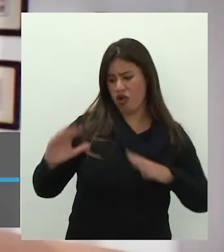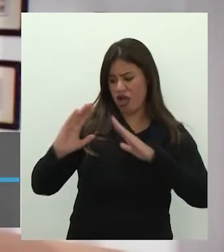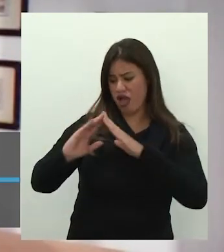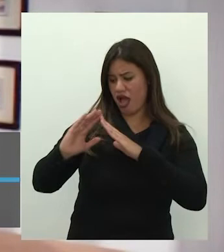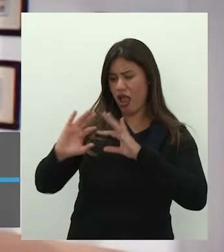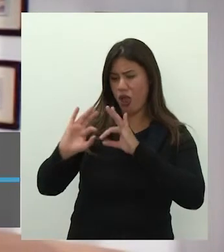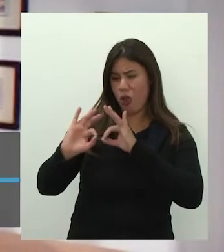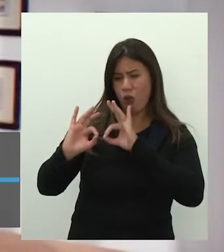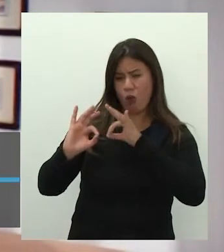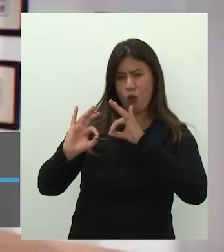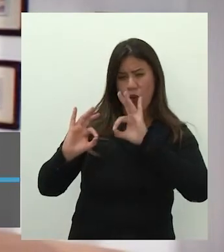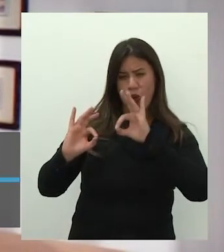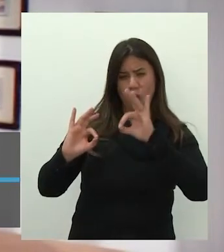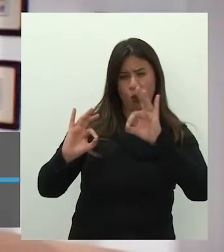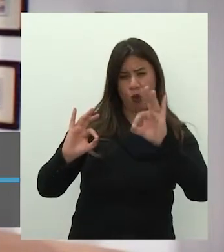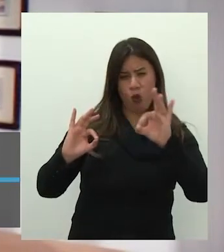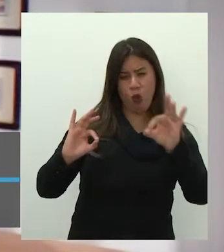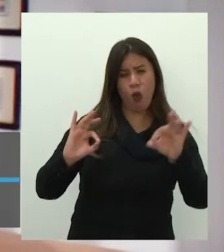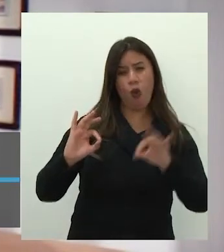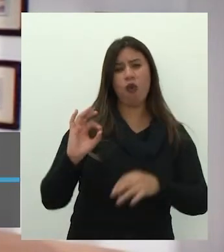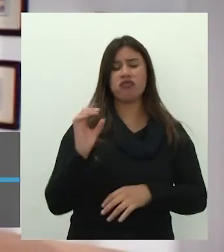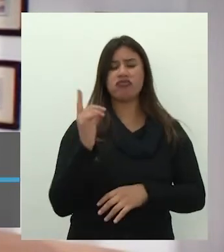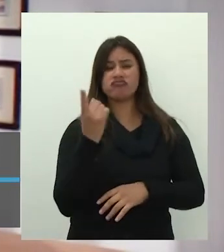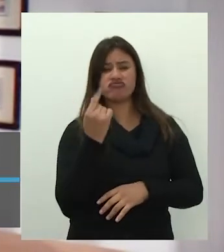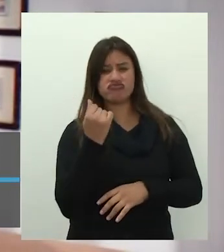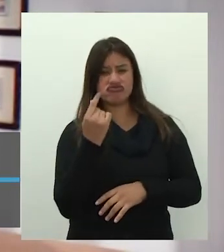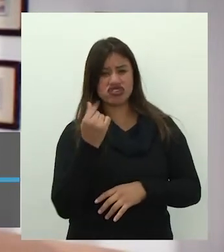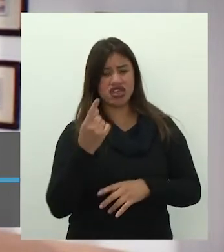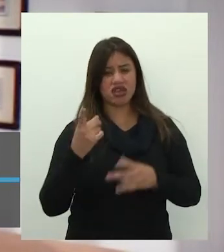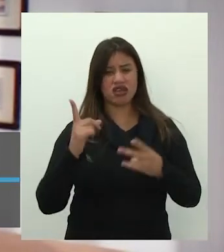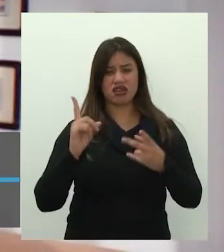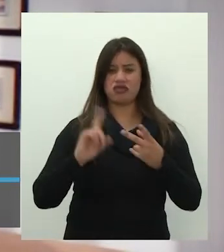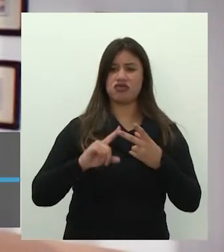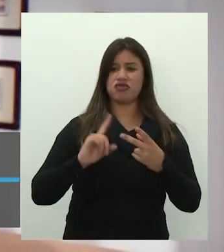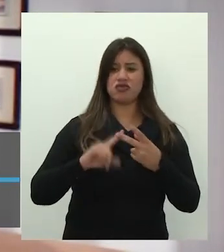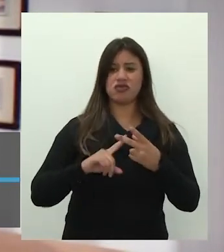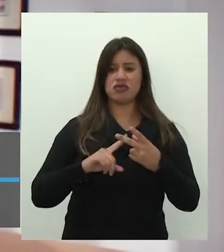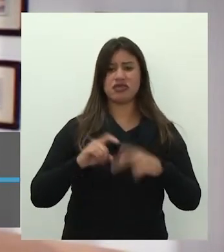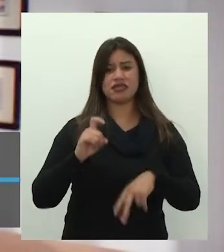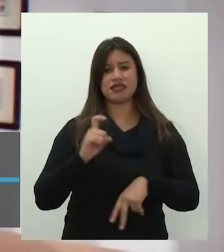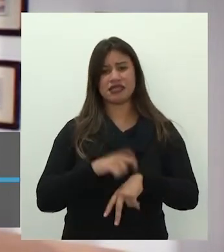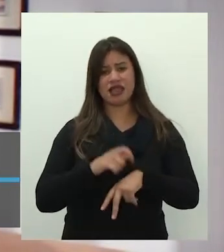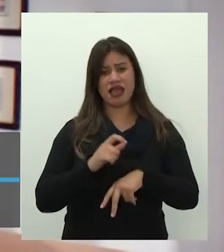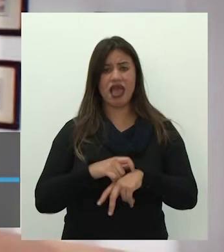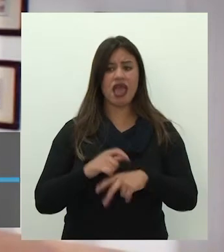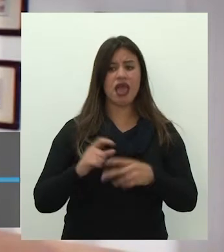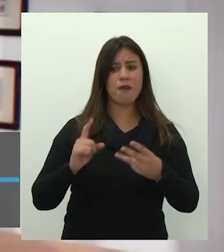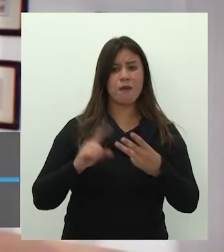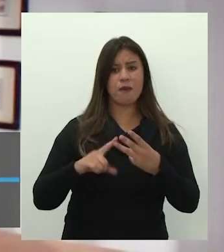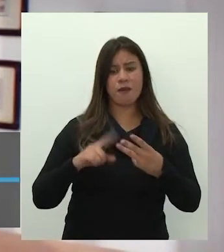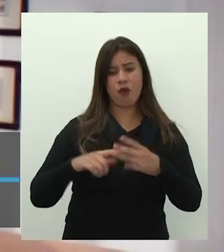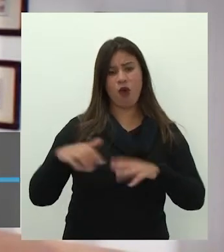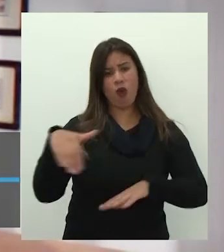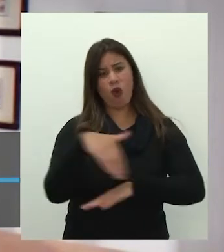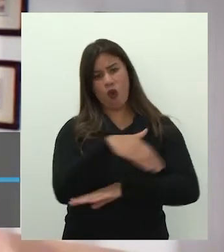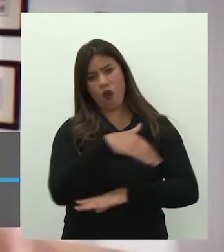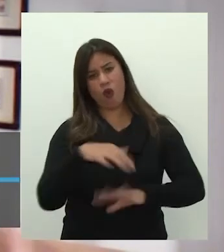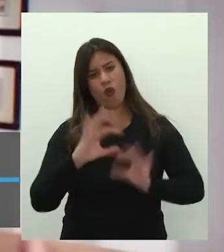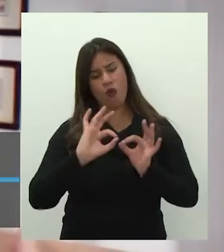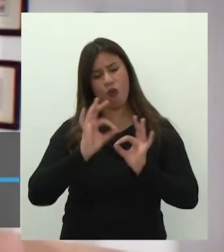deslocarmos, gastarmos recursos, não só financeiros, como nos arriscarmos nas estradas,